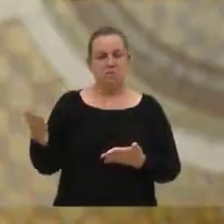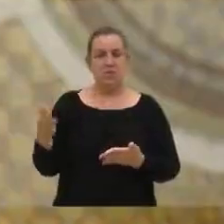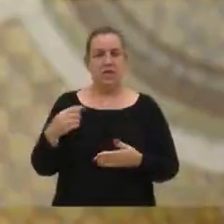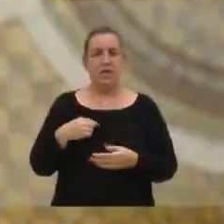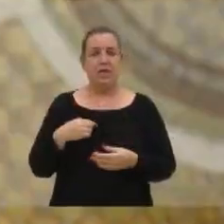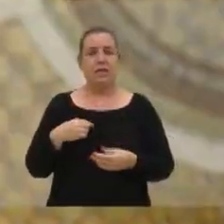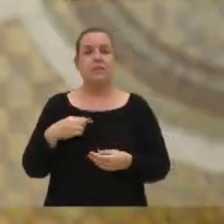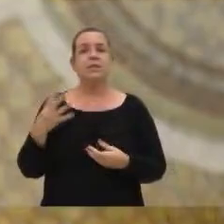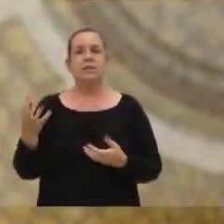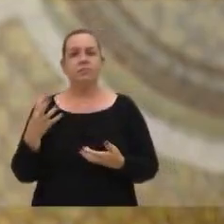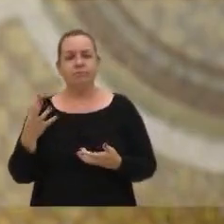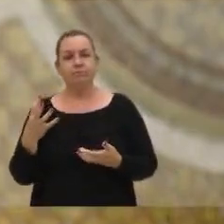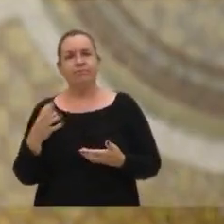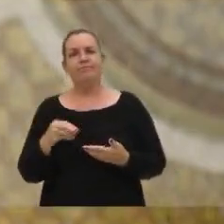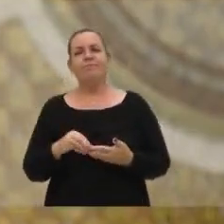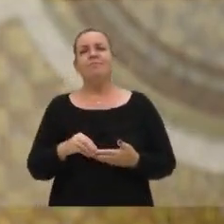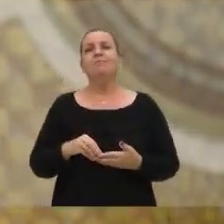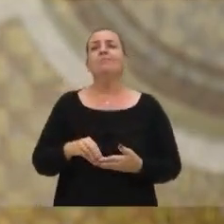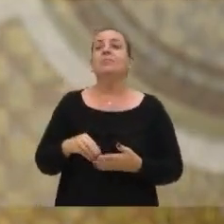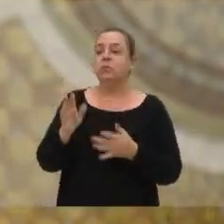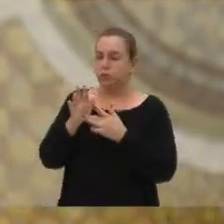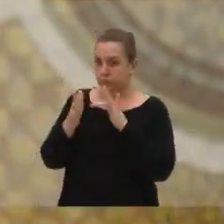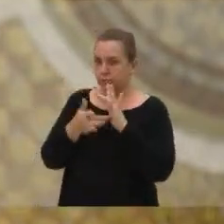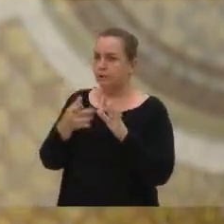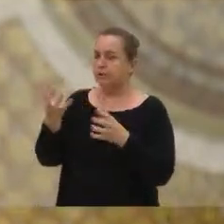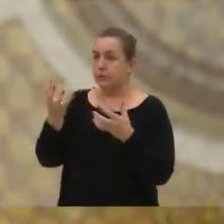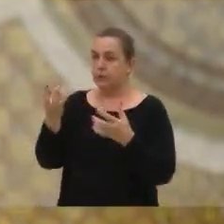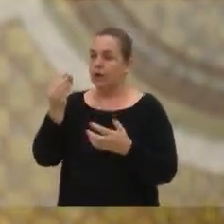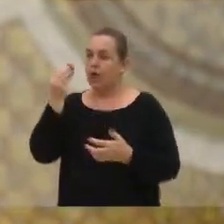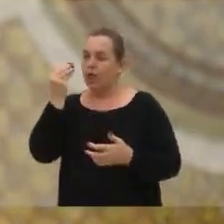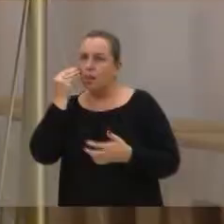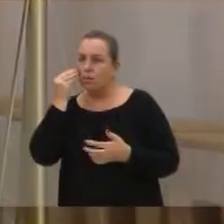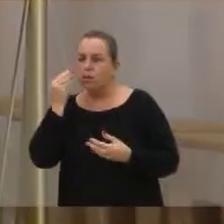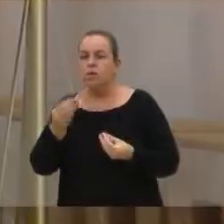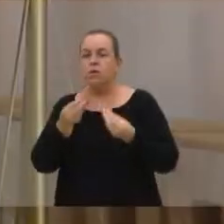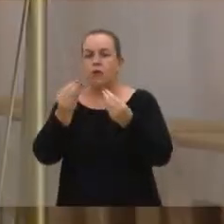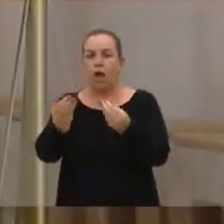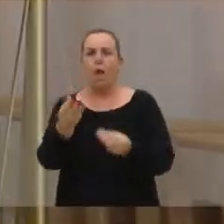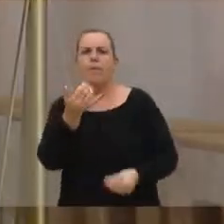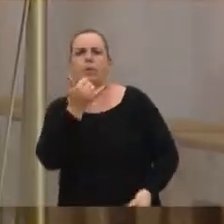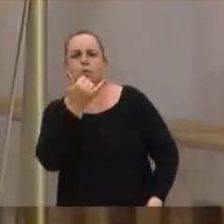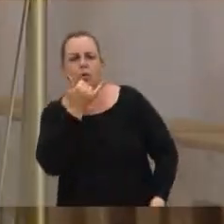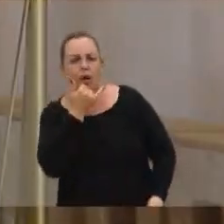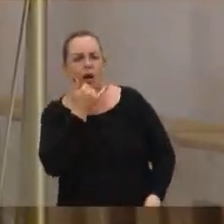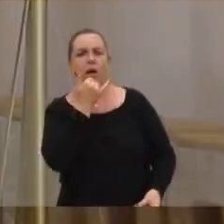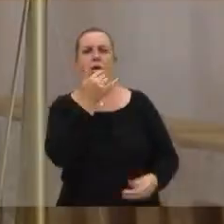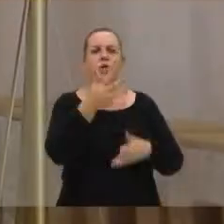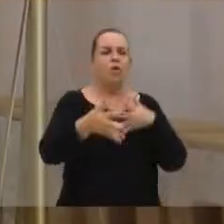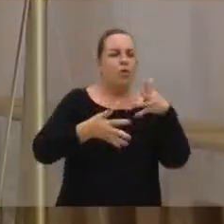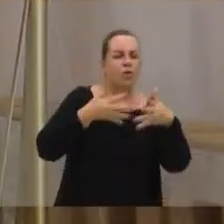dar oportunidade aos pecadores,